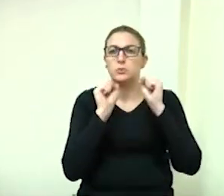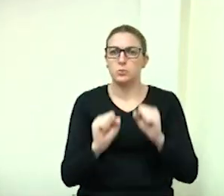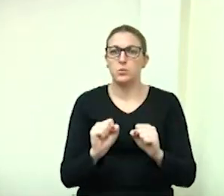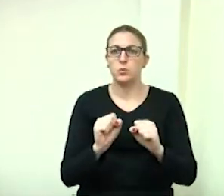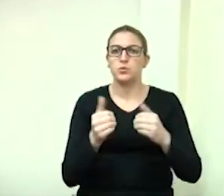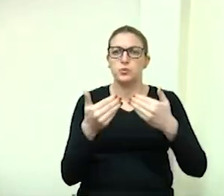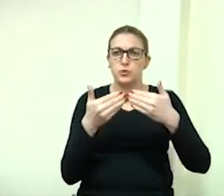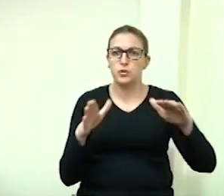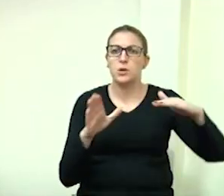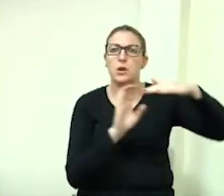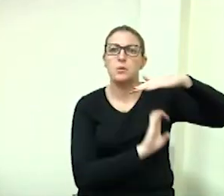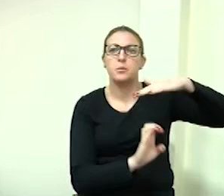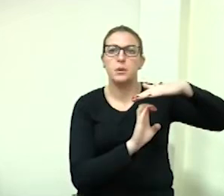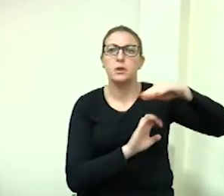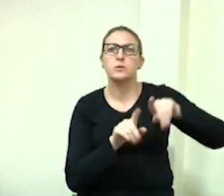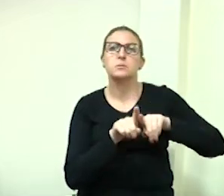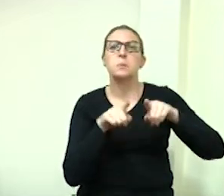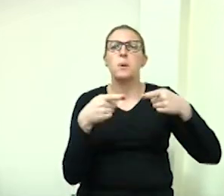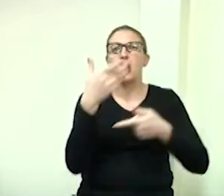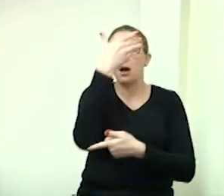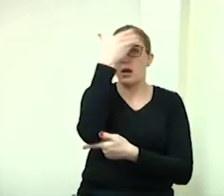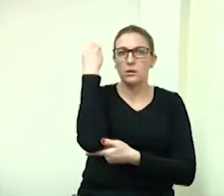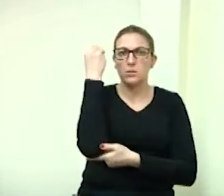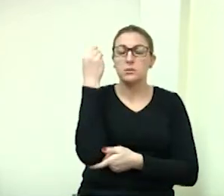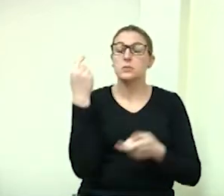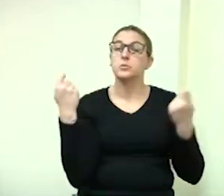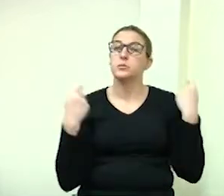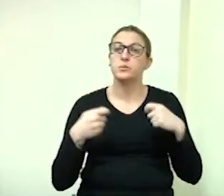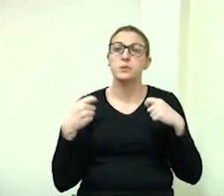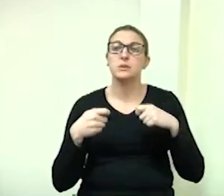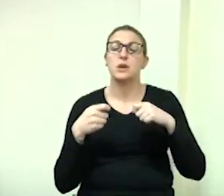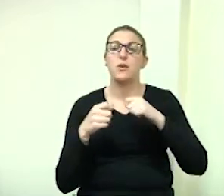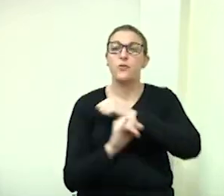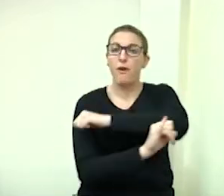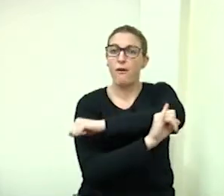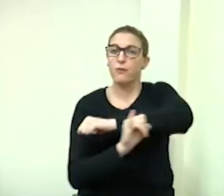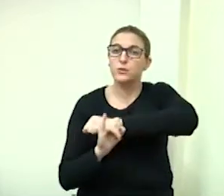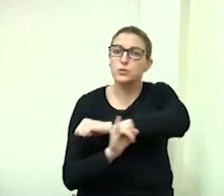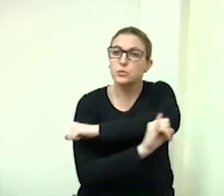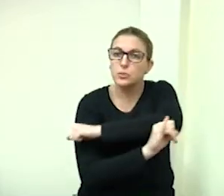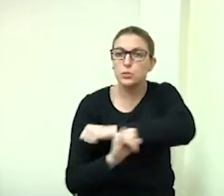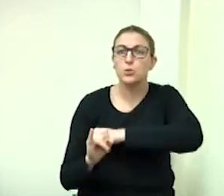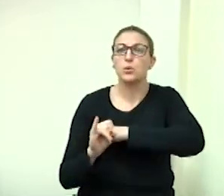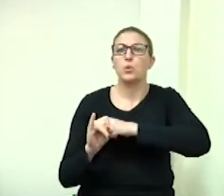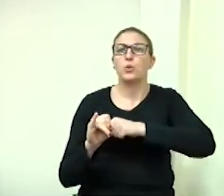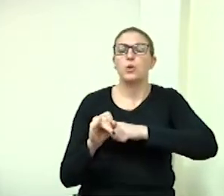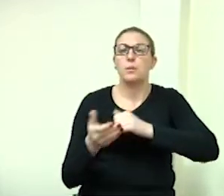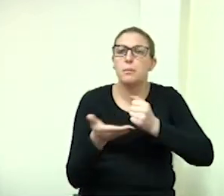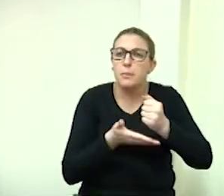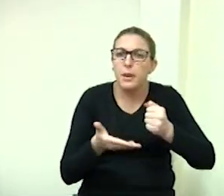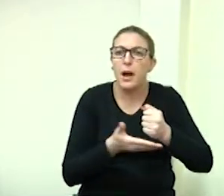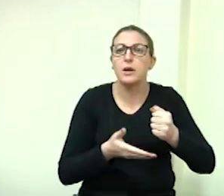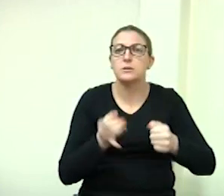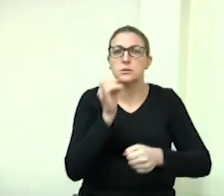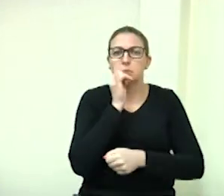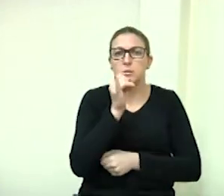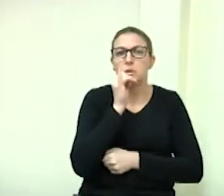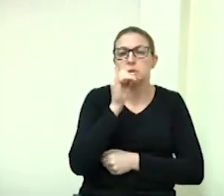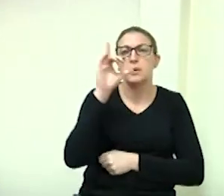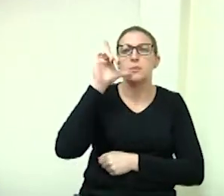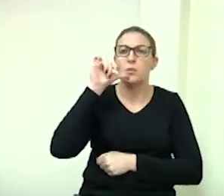desenvolvimento sem infraestrutura básica de água de luz de